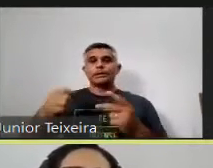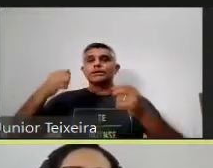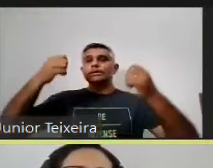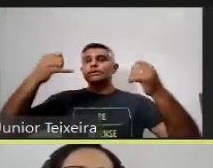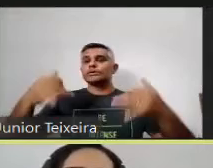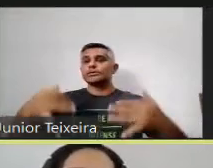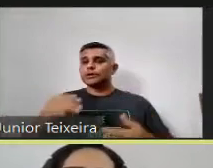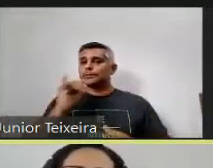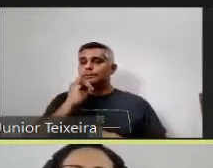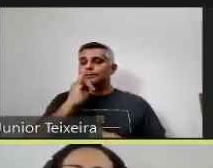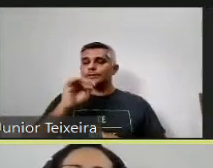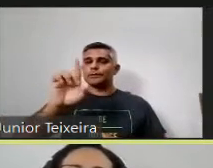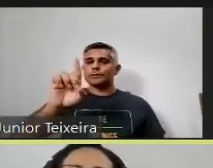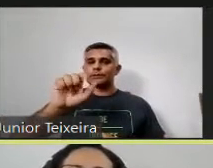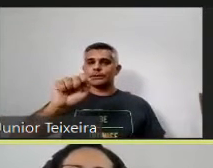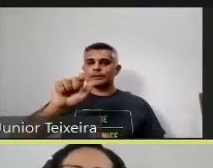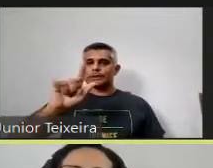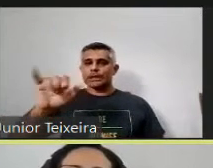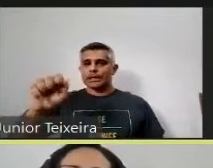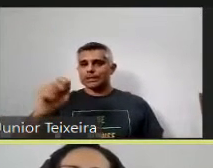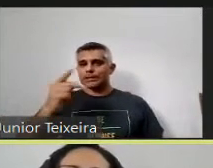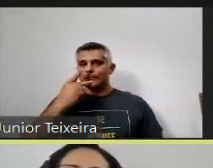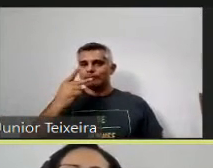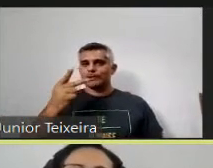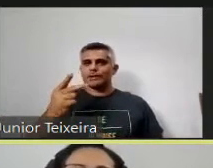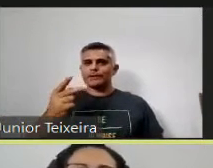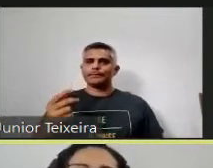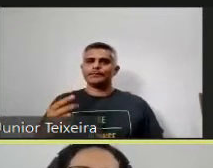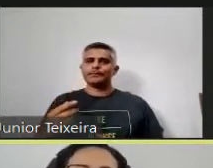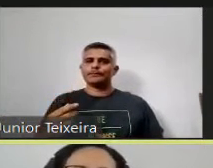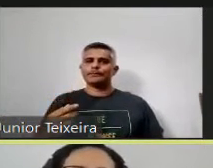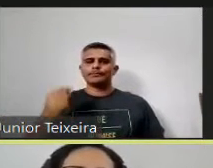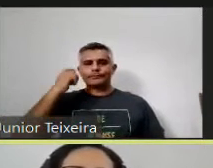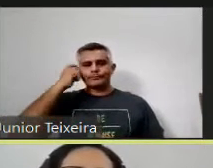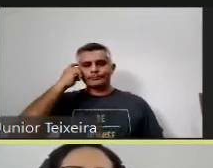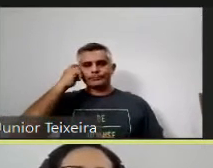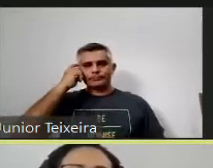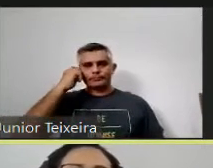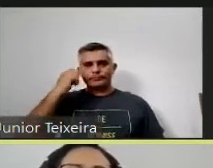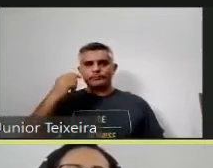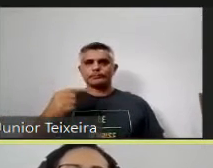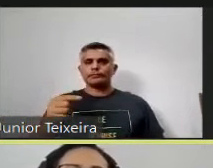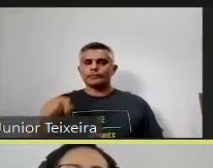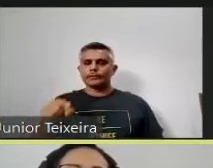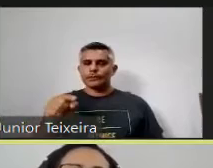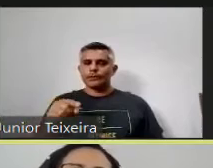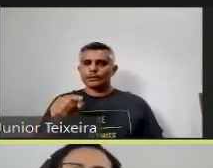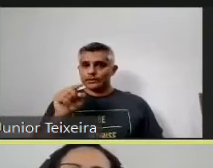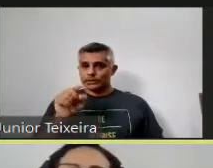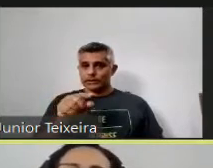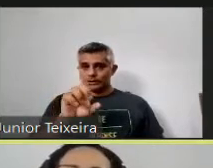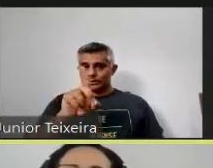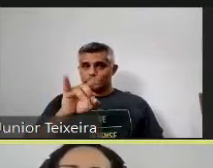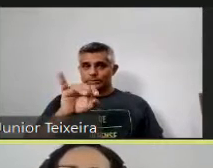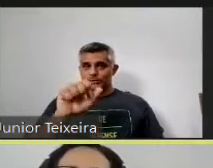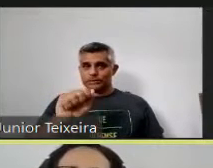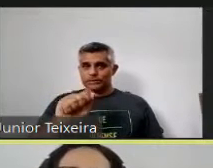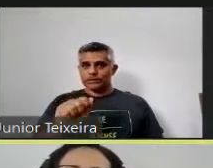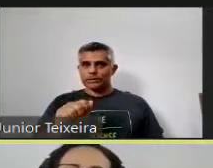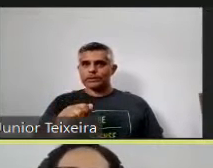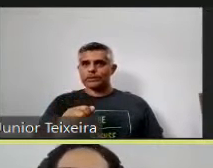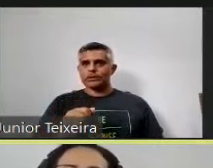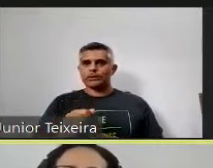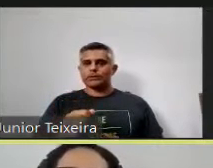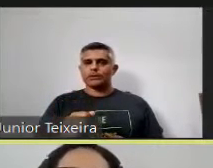exemplo, comenta que a mediação que ela faz com os professores é uma relação, nasce,